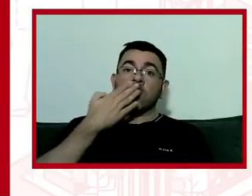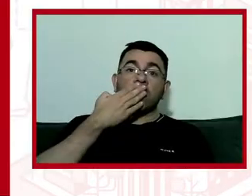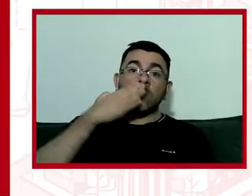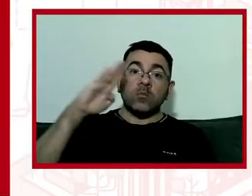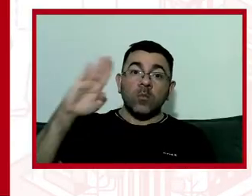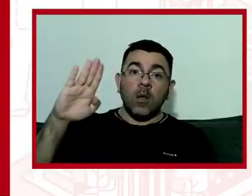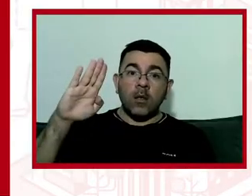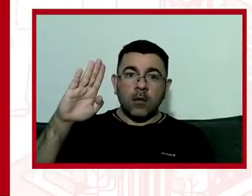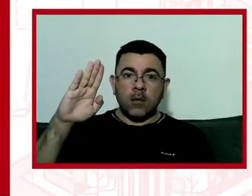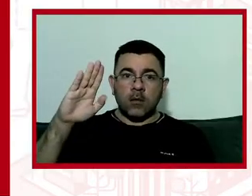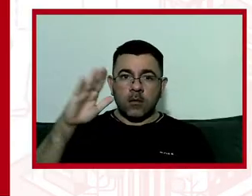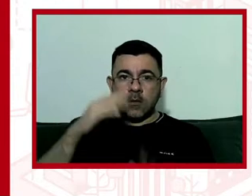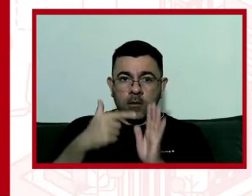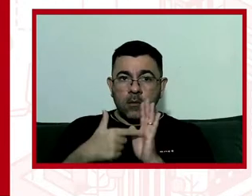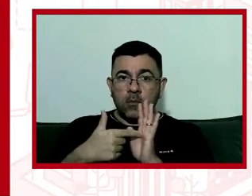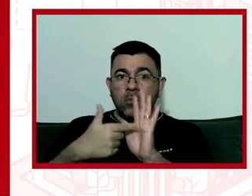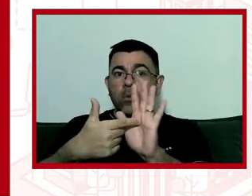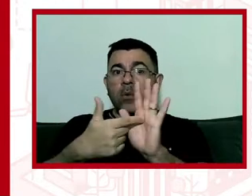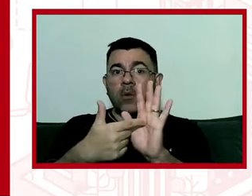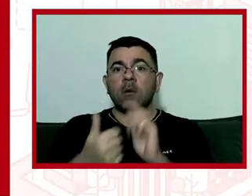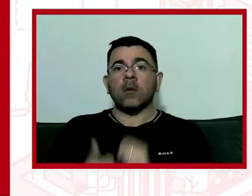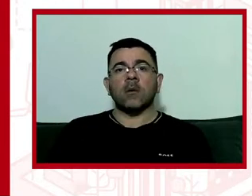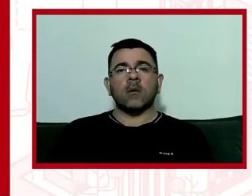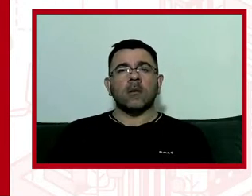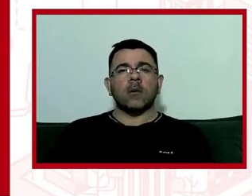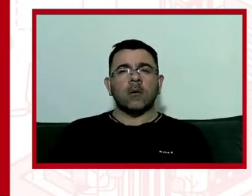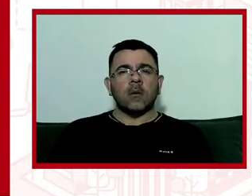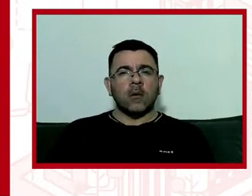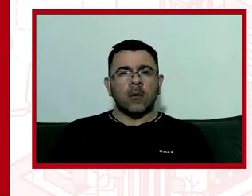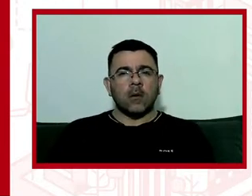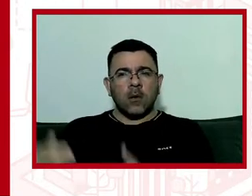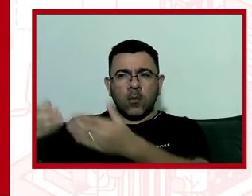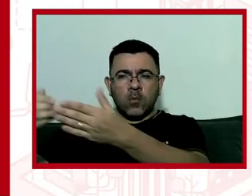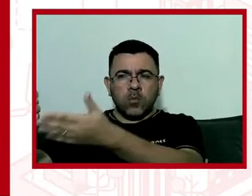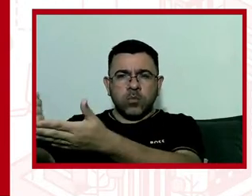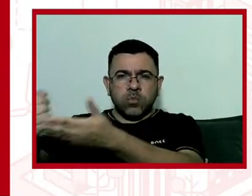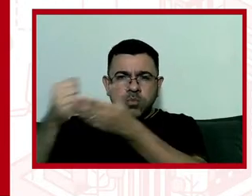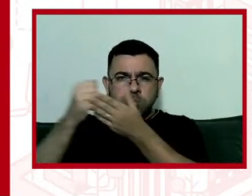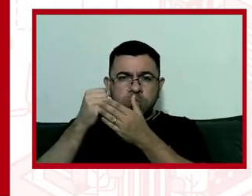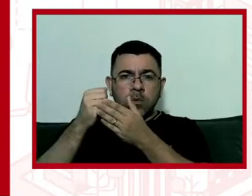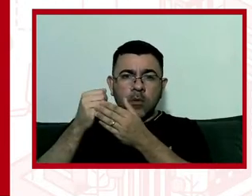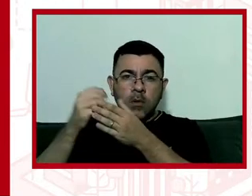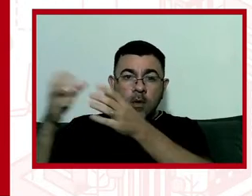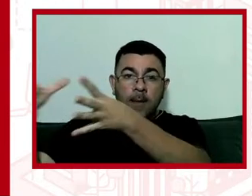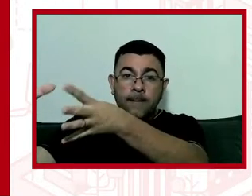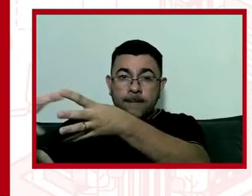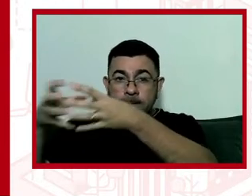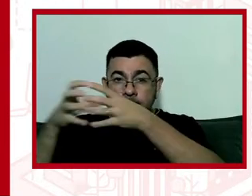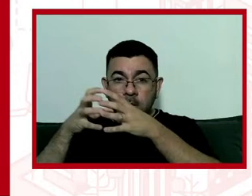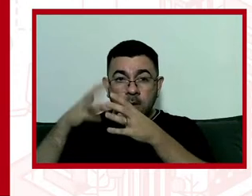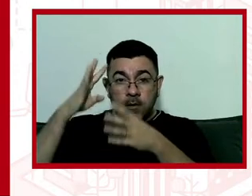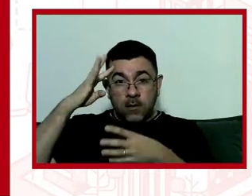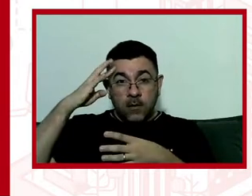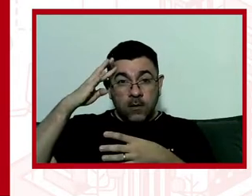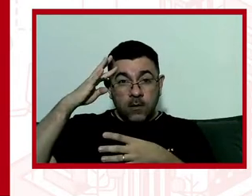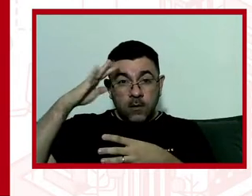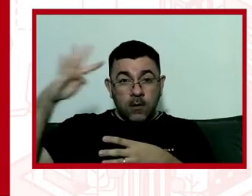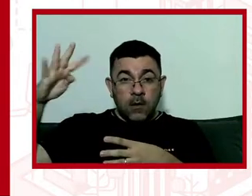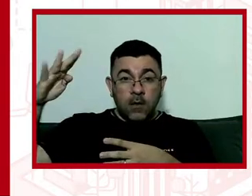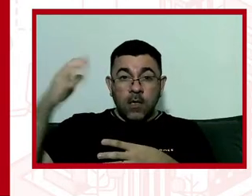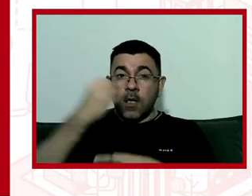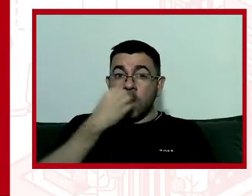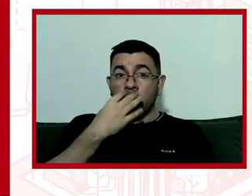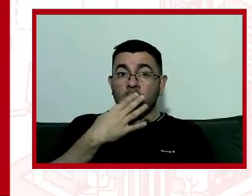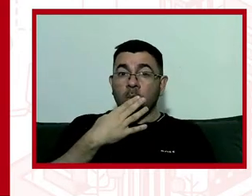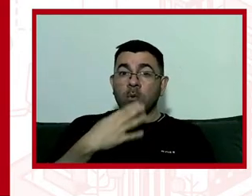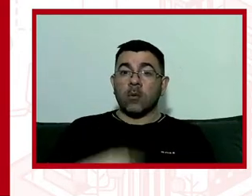candidato reúna um bom time faça um bom programa então reúna boas ideias eh defenda